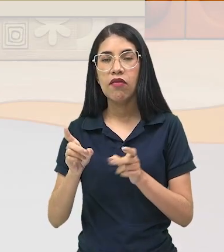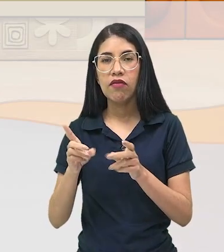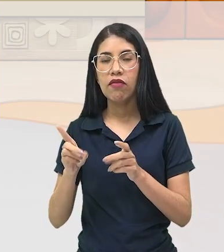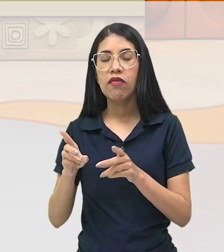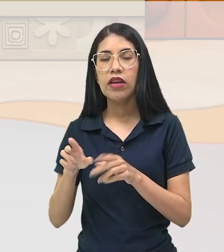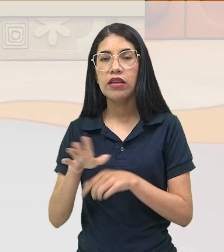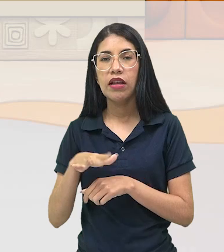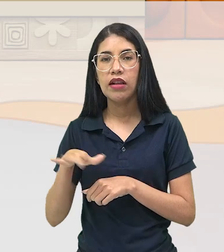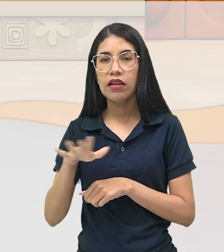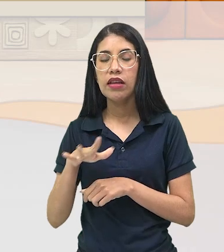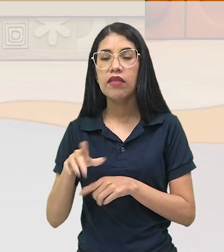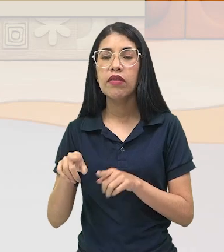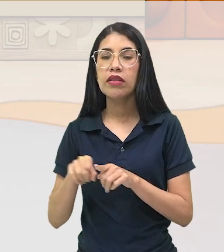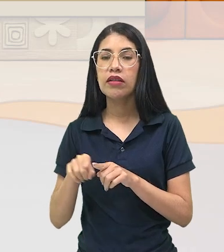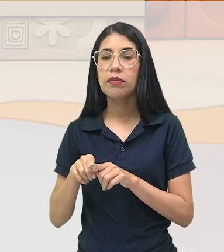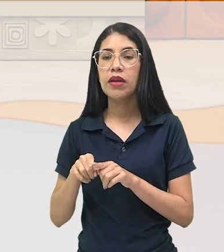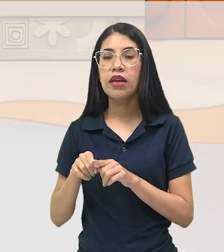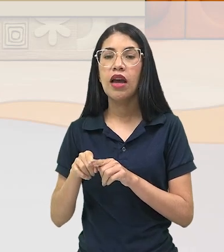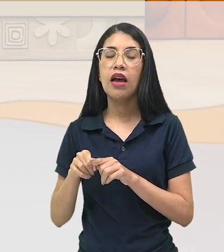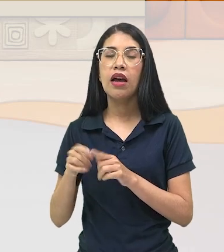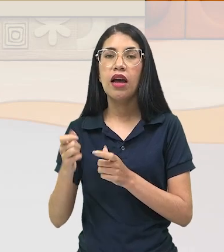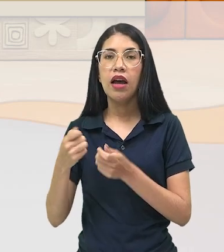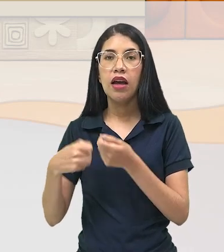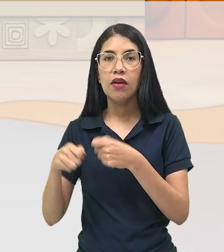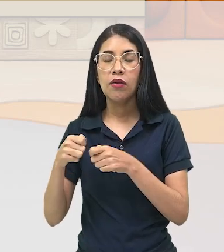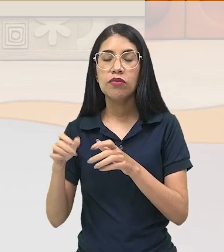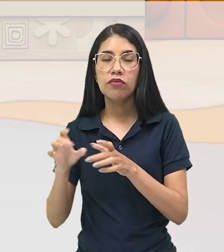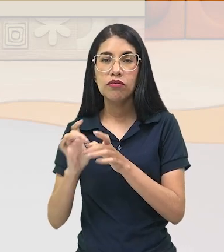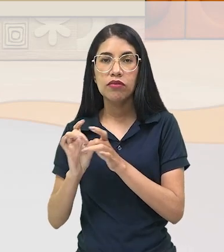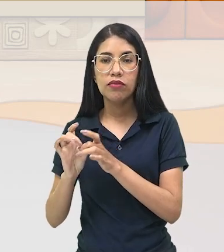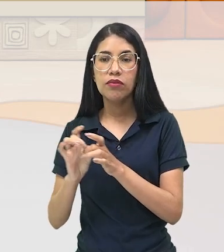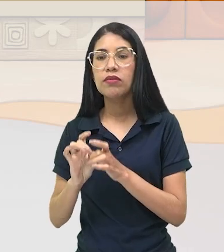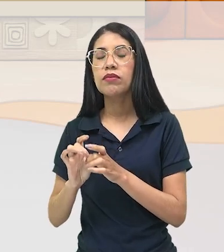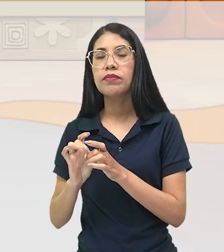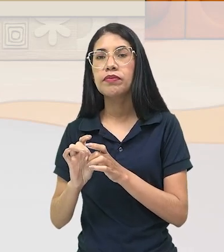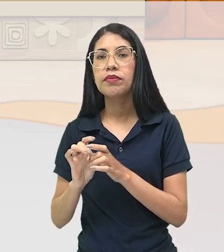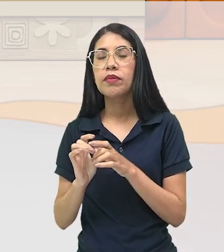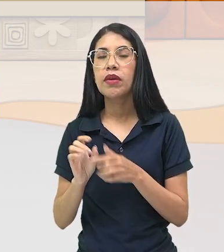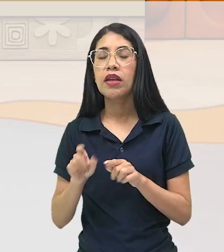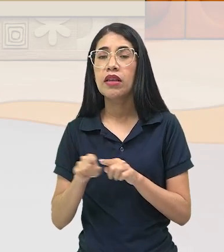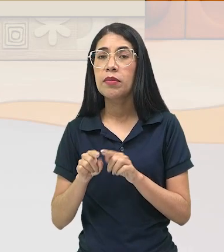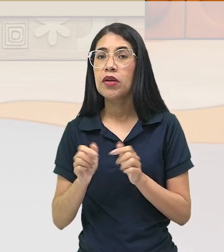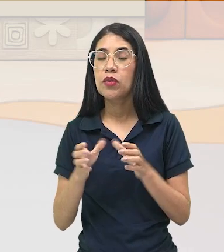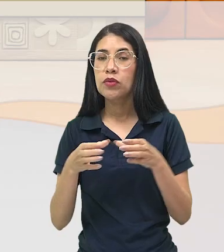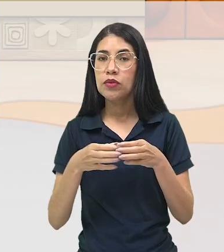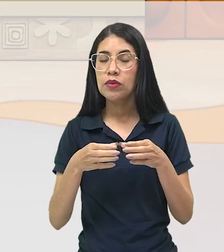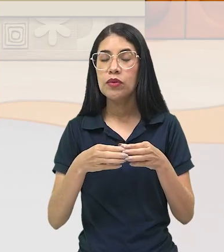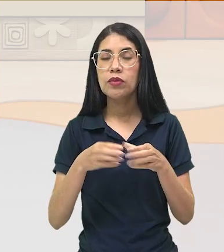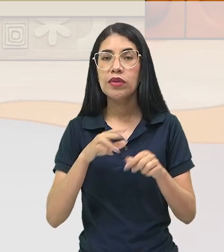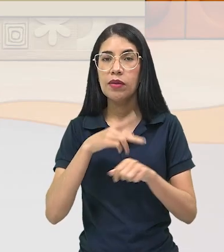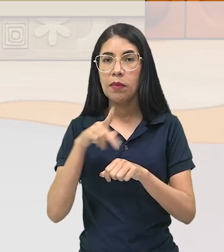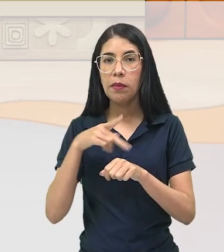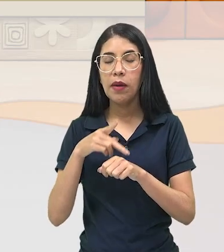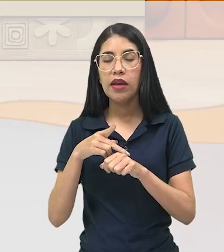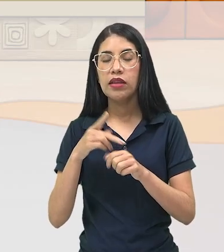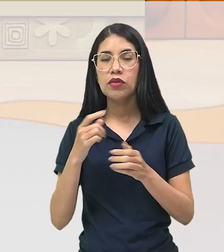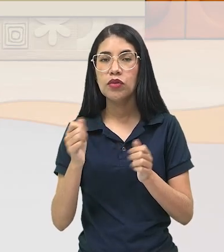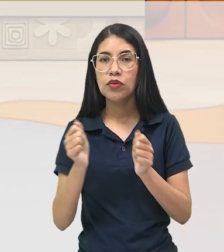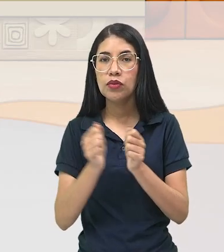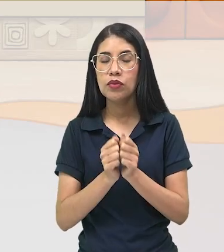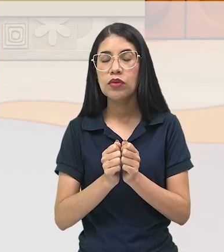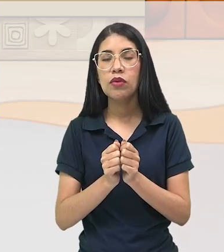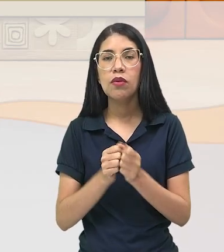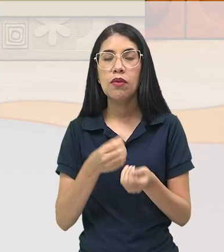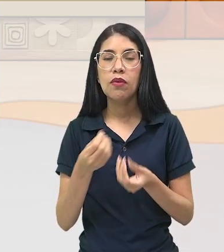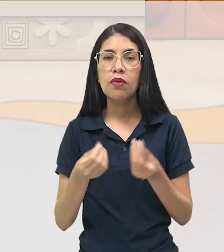união econômica e monetária. Aqui, os países que compõem o bloco econômico, eles estão muito integrados aqui, a ponto deles